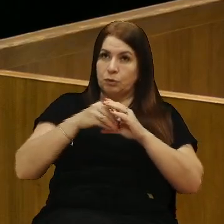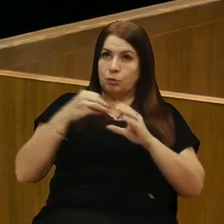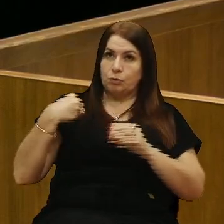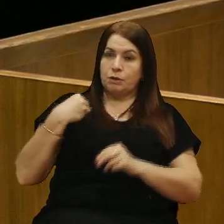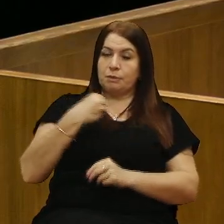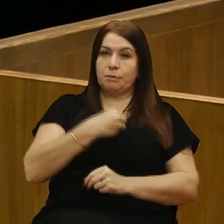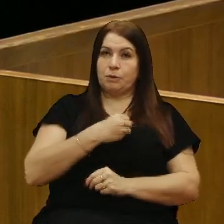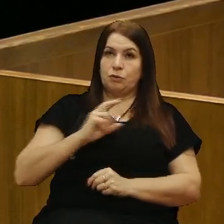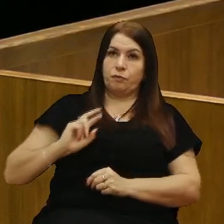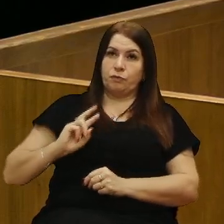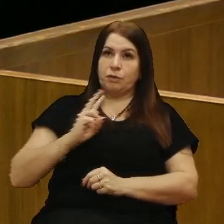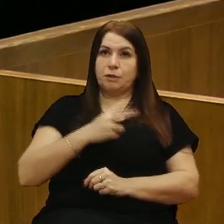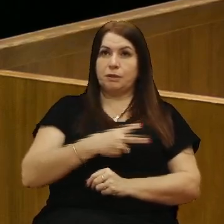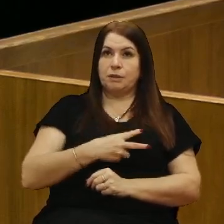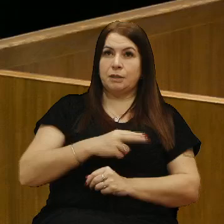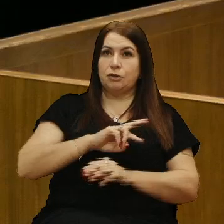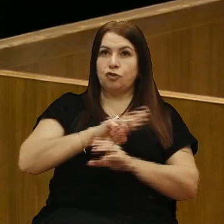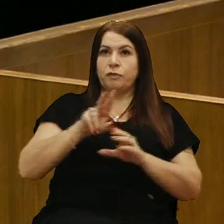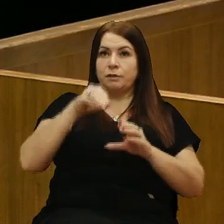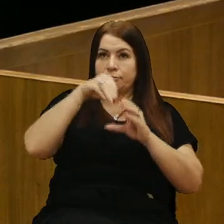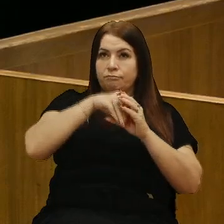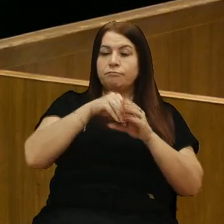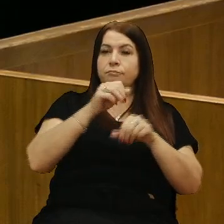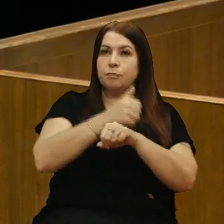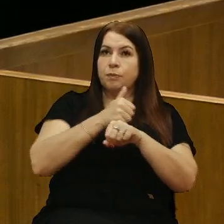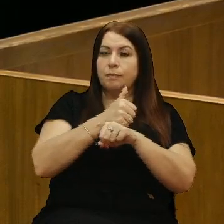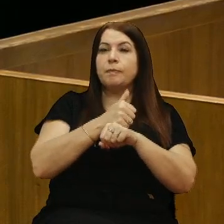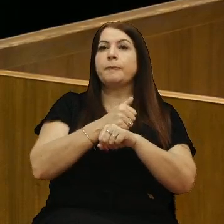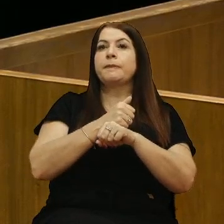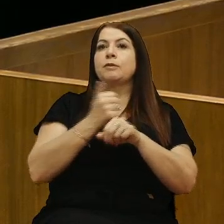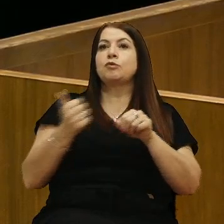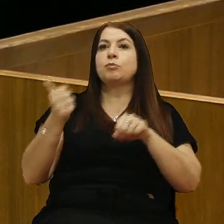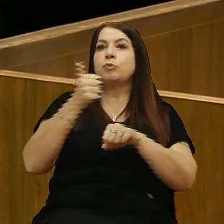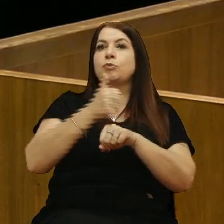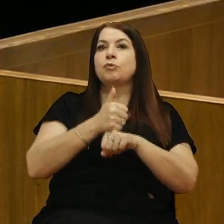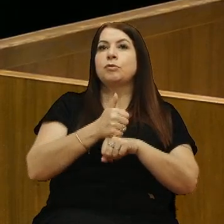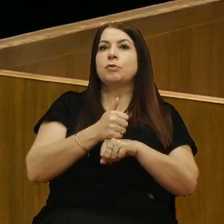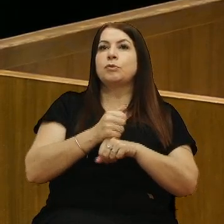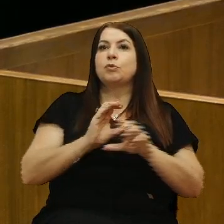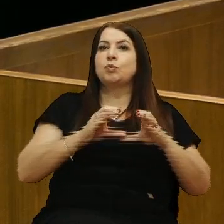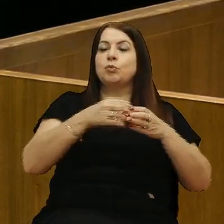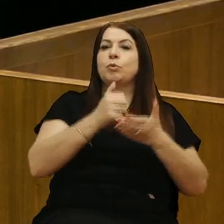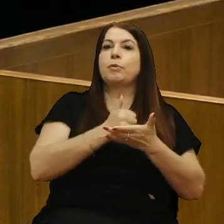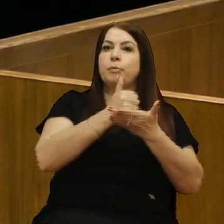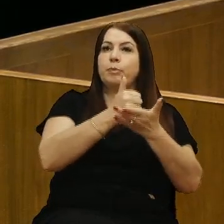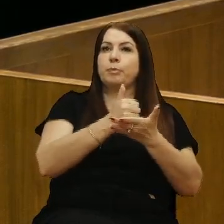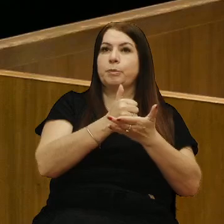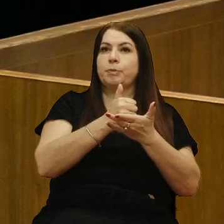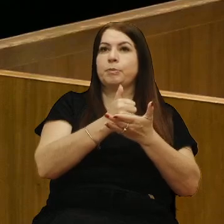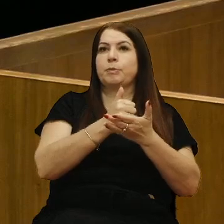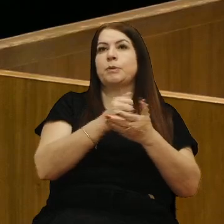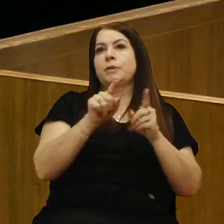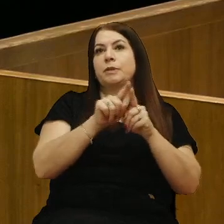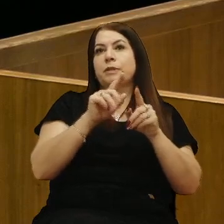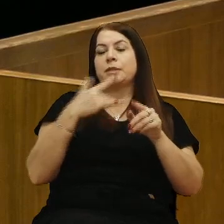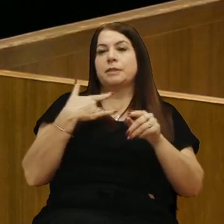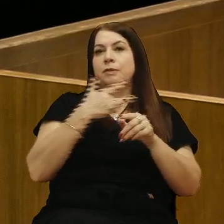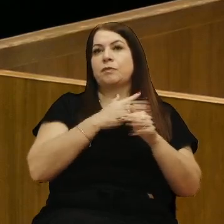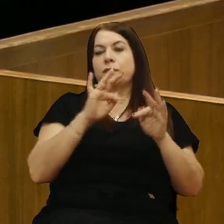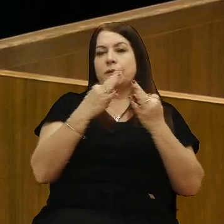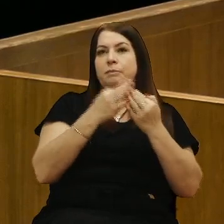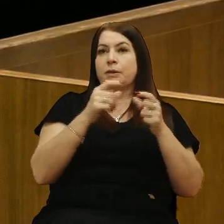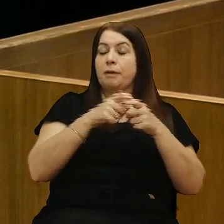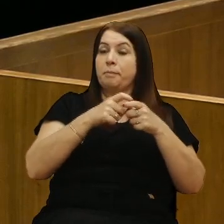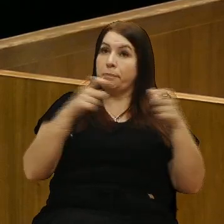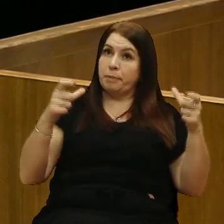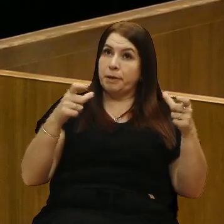médico veterinário nas MULTI, que substituíram os antigos núcleos de apoio de saúde de família, visa